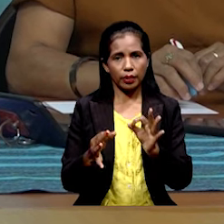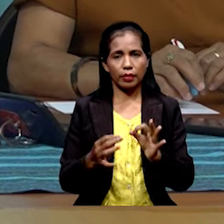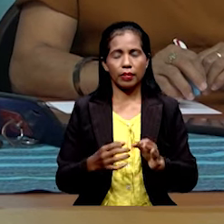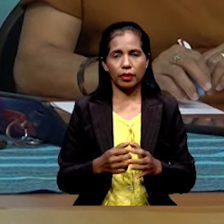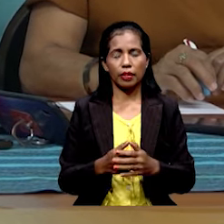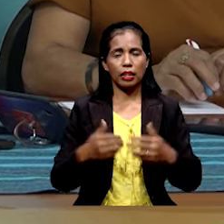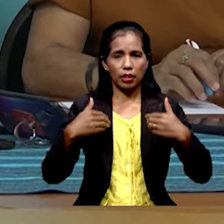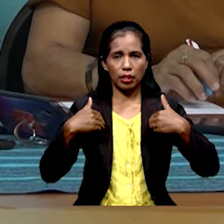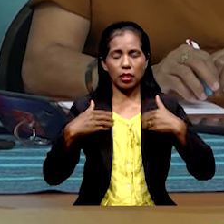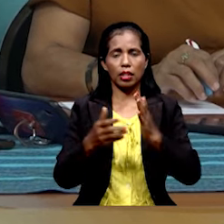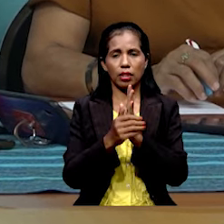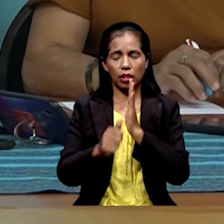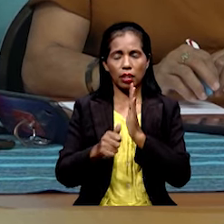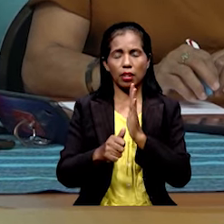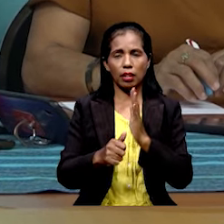e capacidade de negle